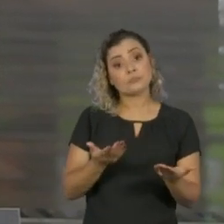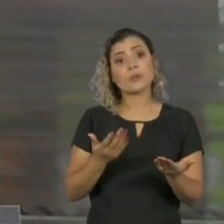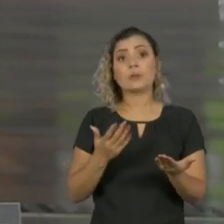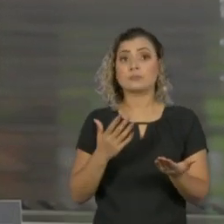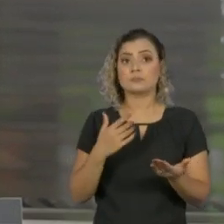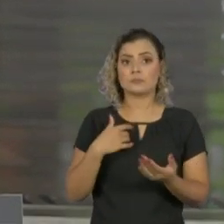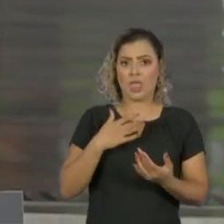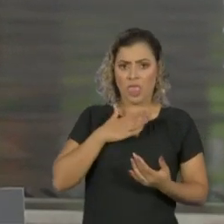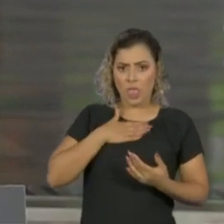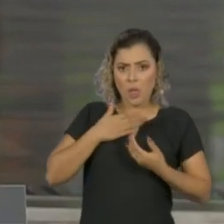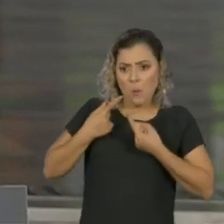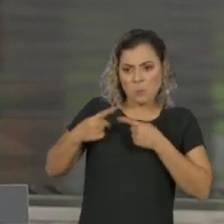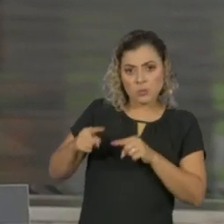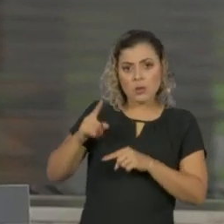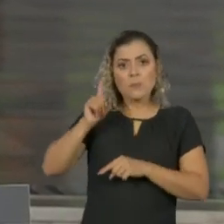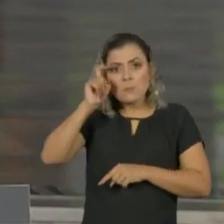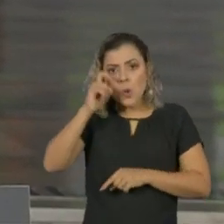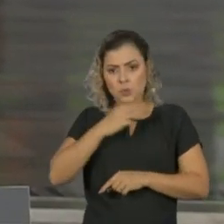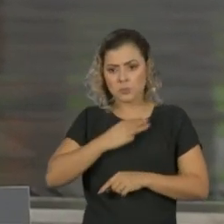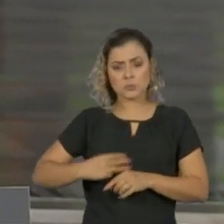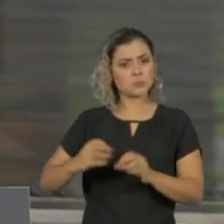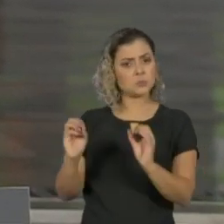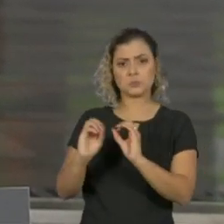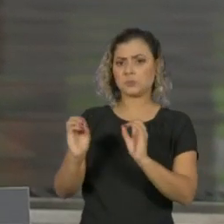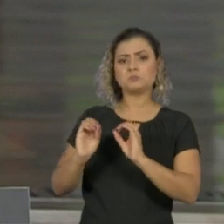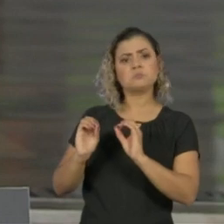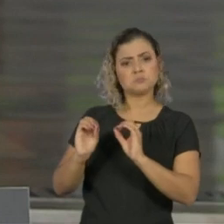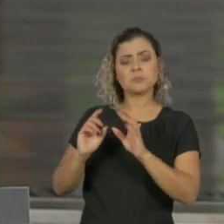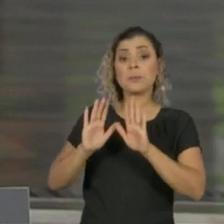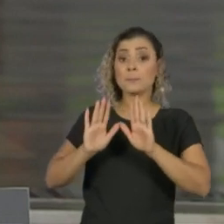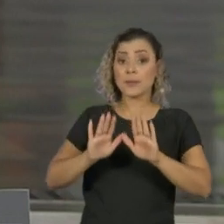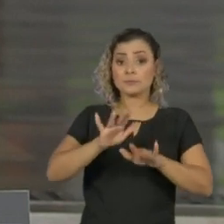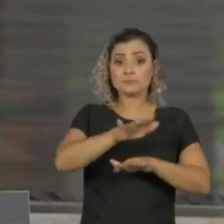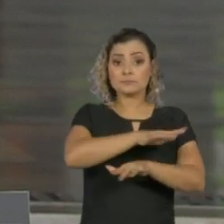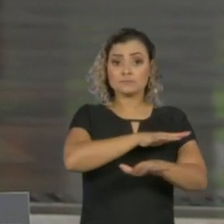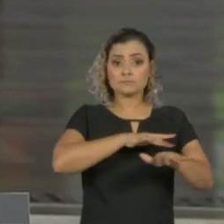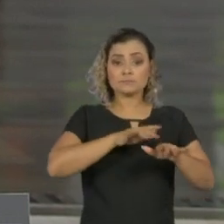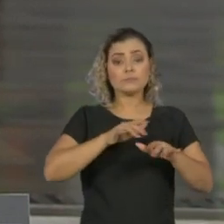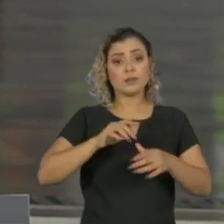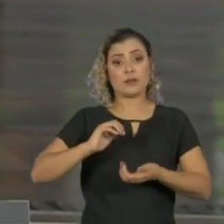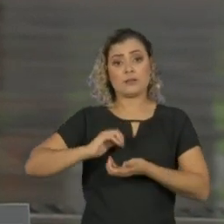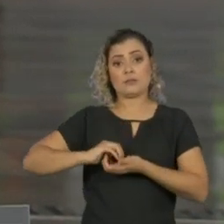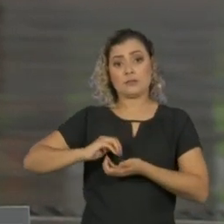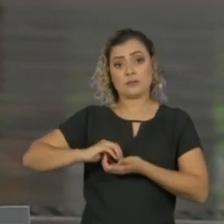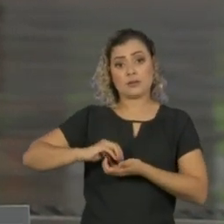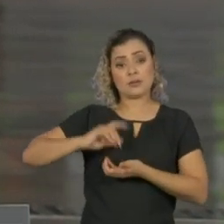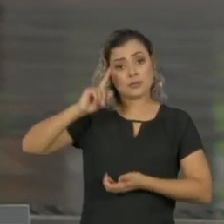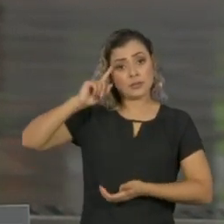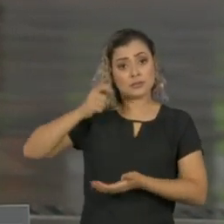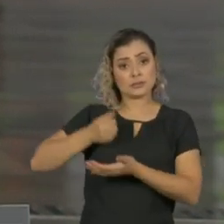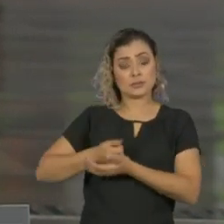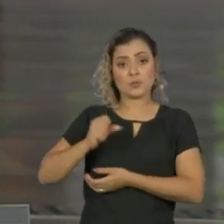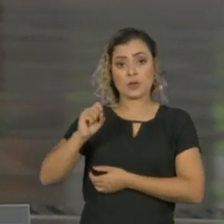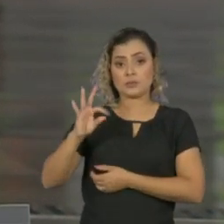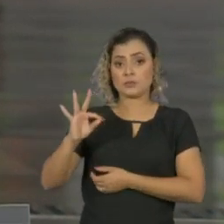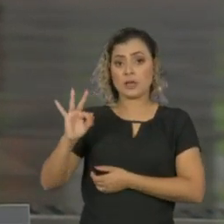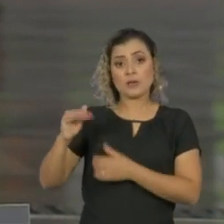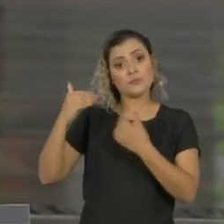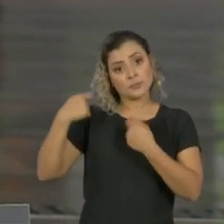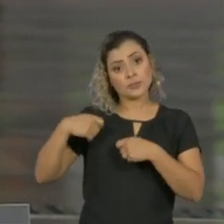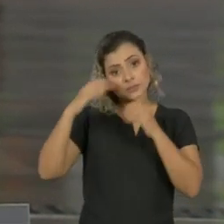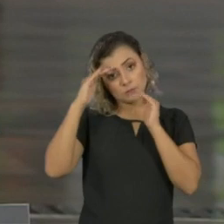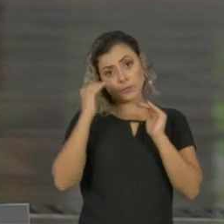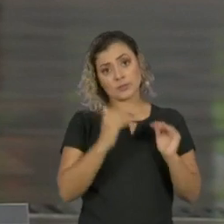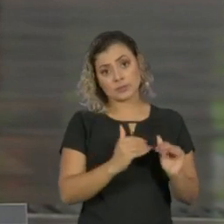o ministro Sérgio Moro, mas manifestações e medidas do Supremo são normalmente feitas para serem